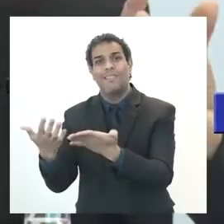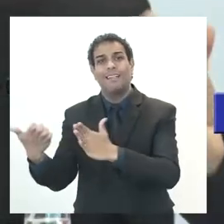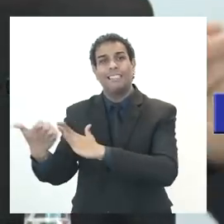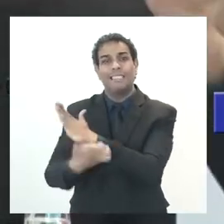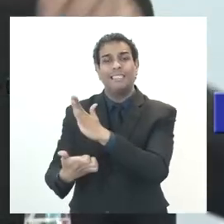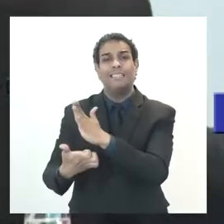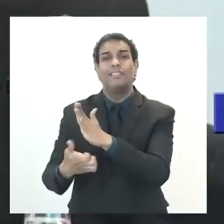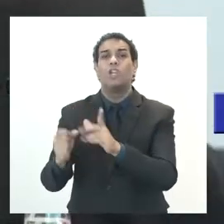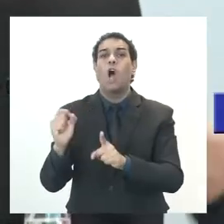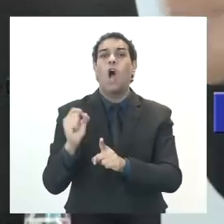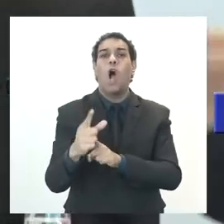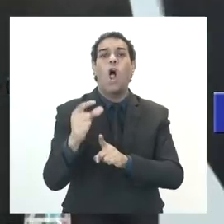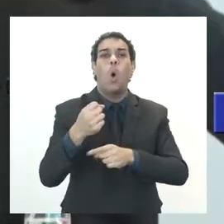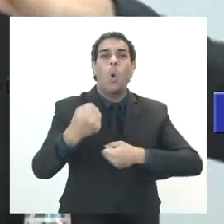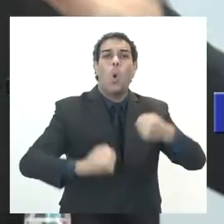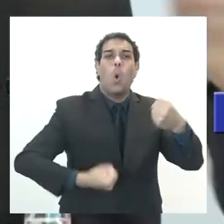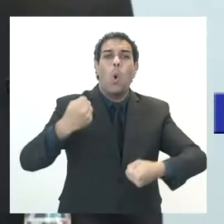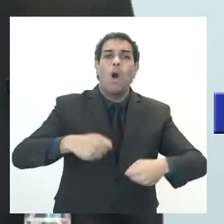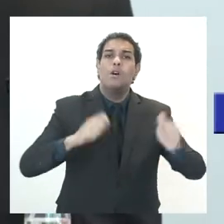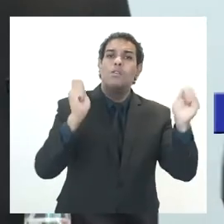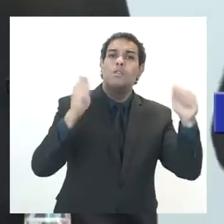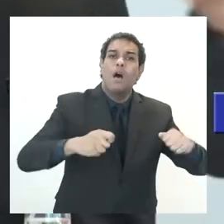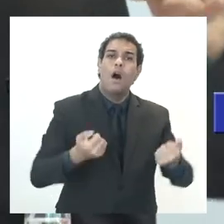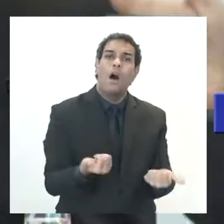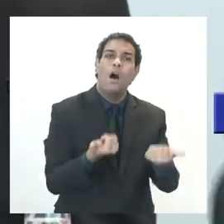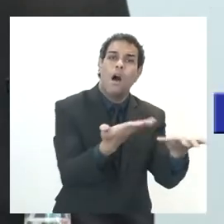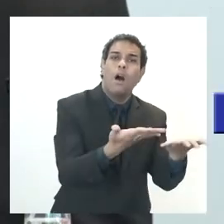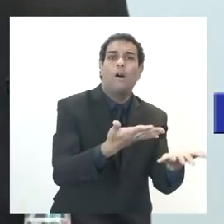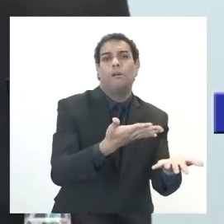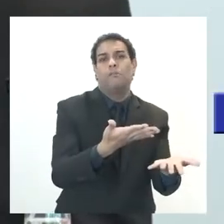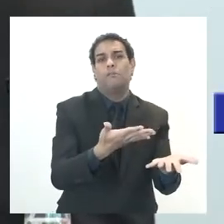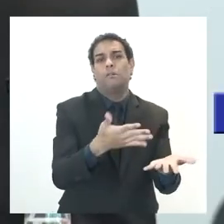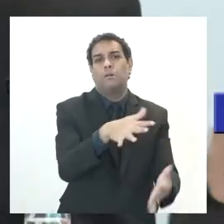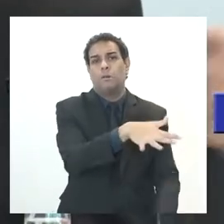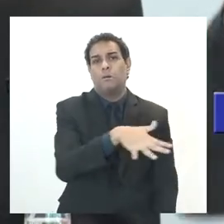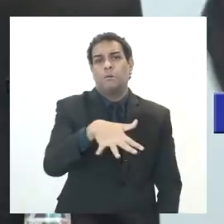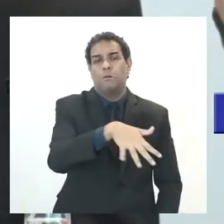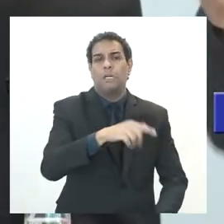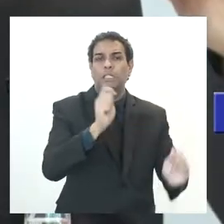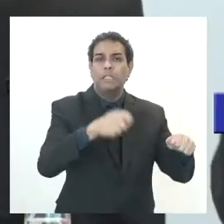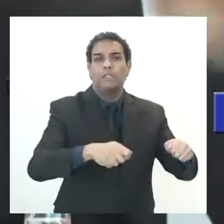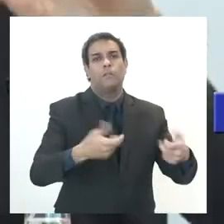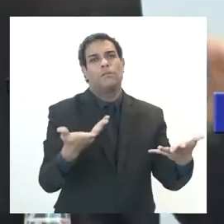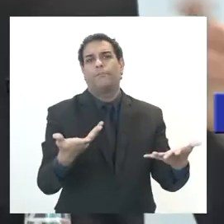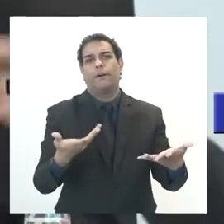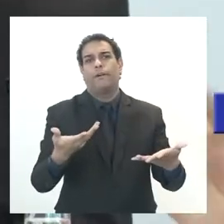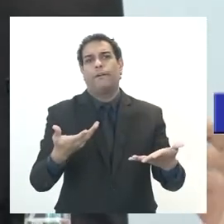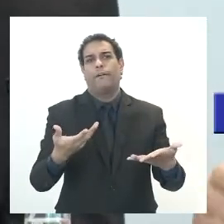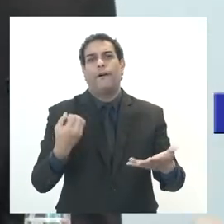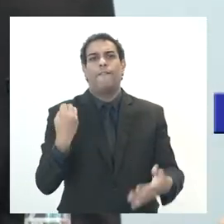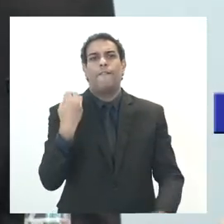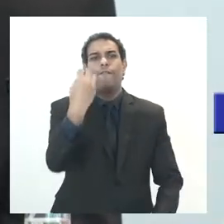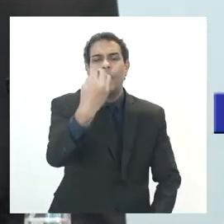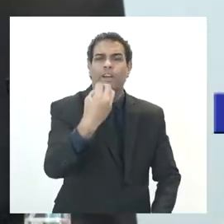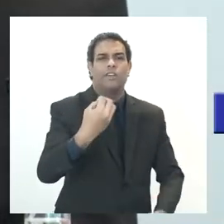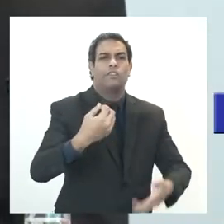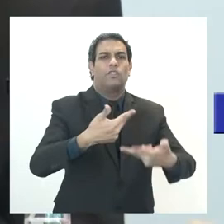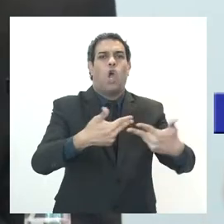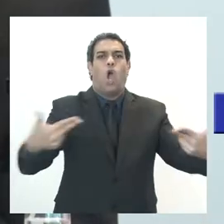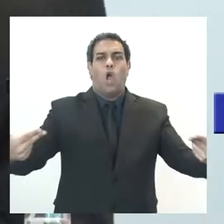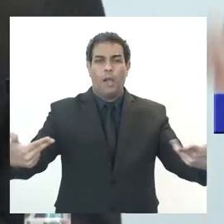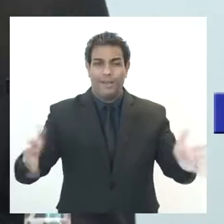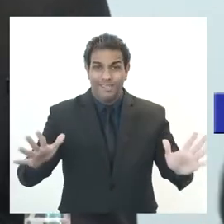aluga esses carros para quem podem para aqueles que podem alugar um carro para ir daqui para qualquer lugar